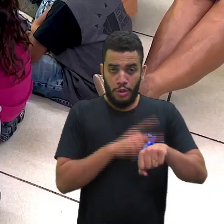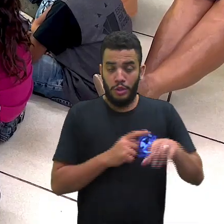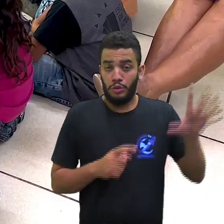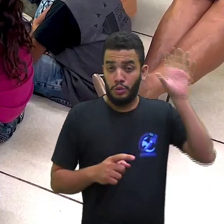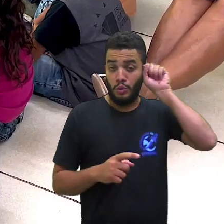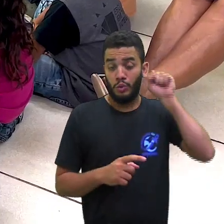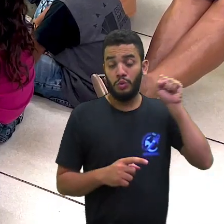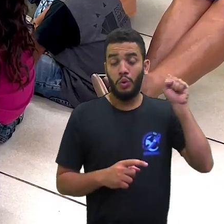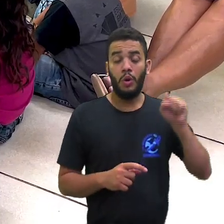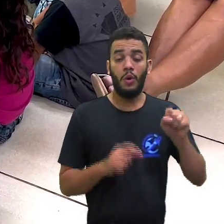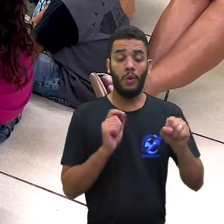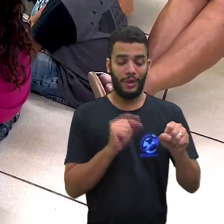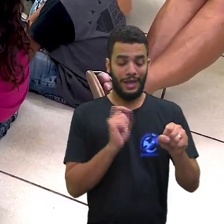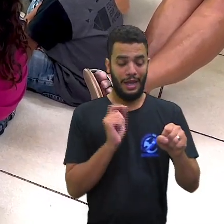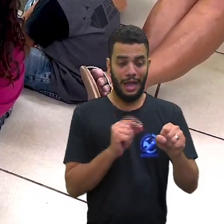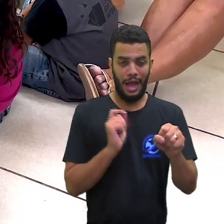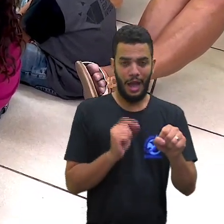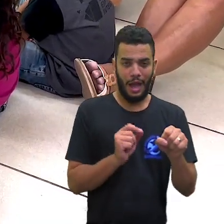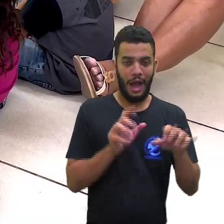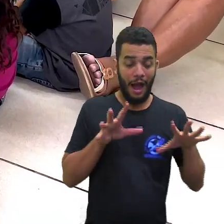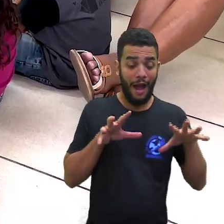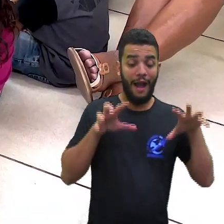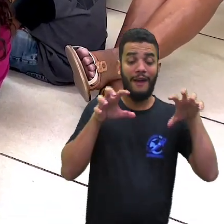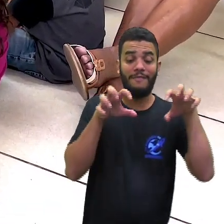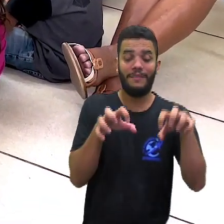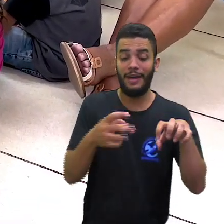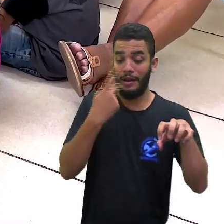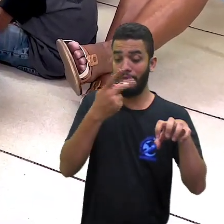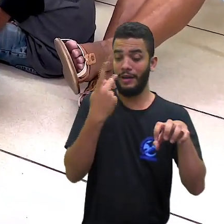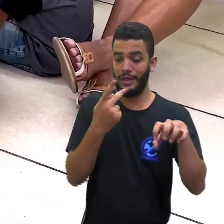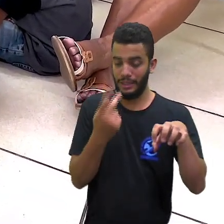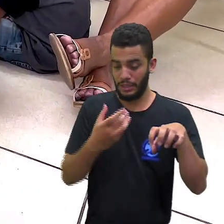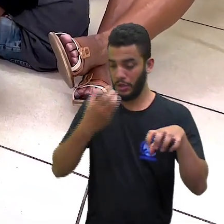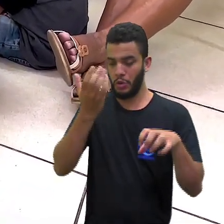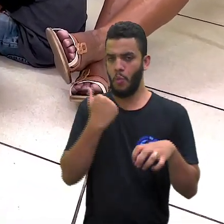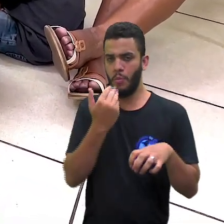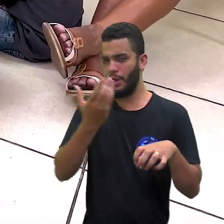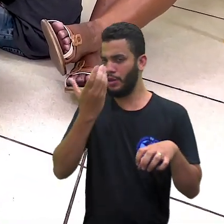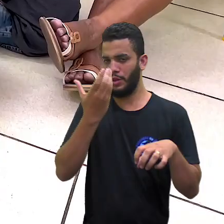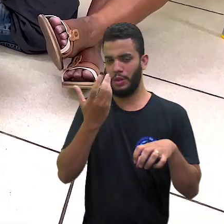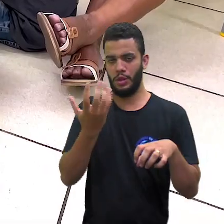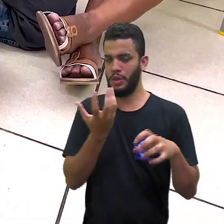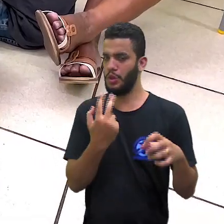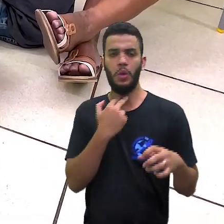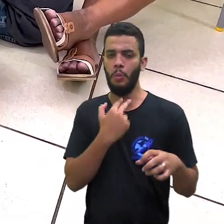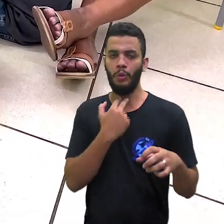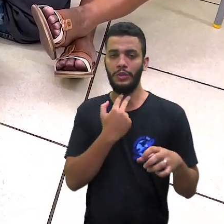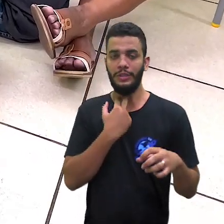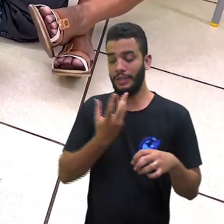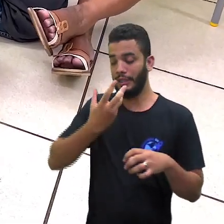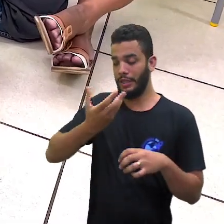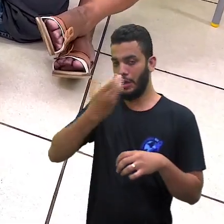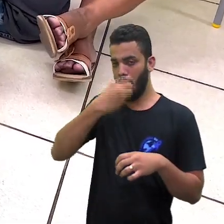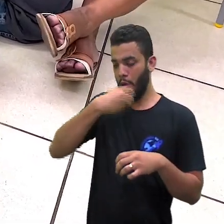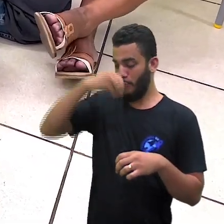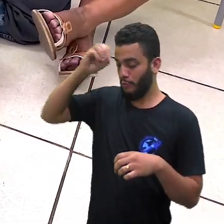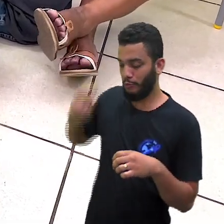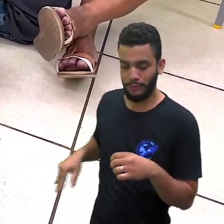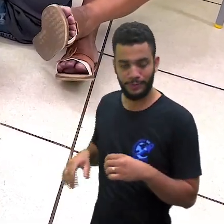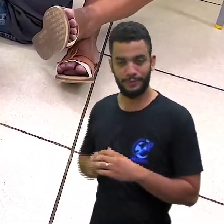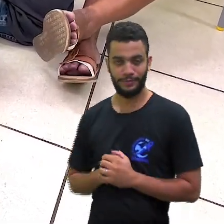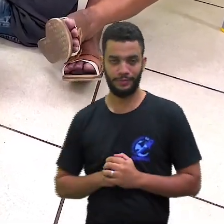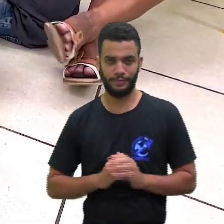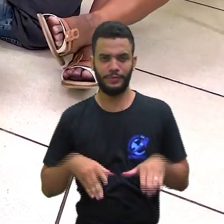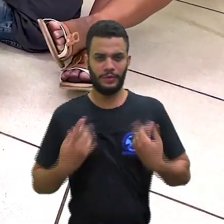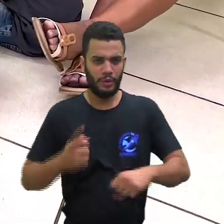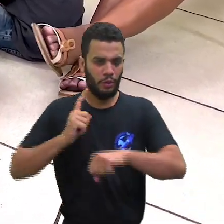A fera jogou a maçã no chão. Ao passar muito tempo, a amizade deles foi se